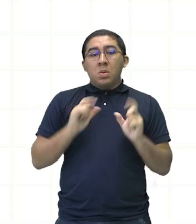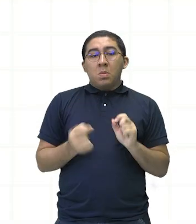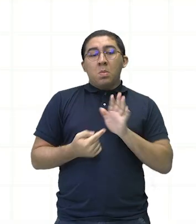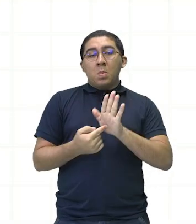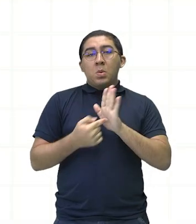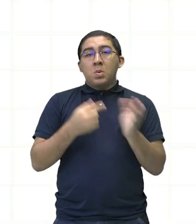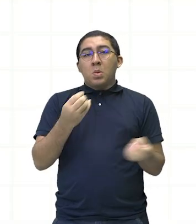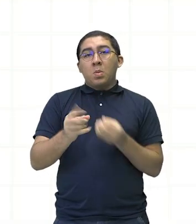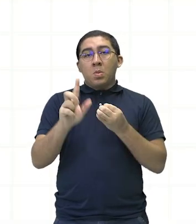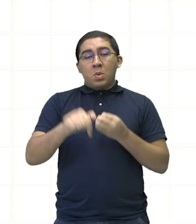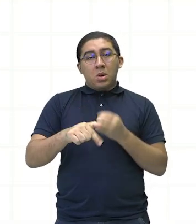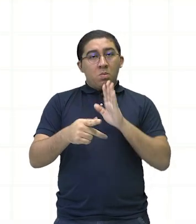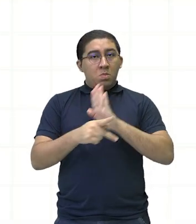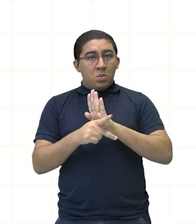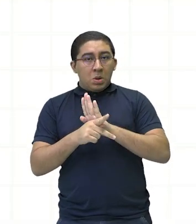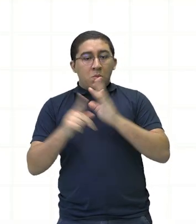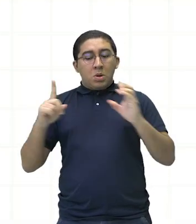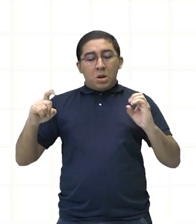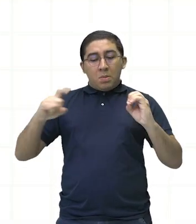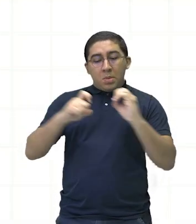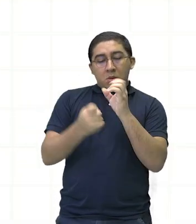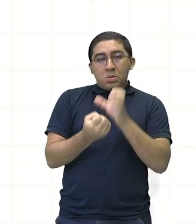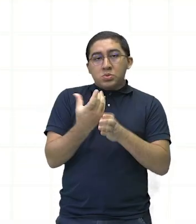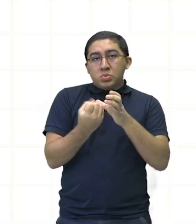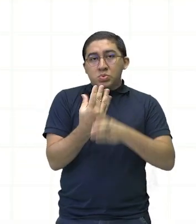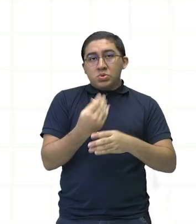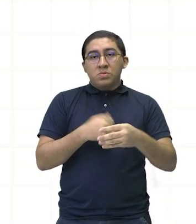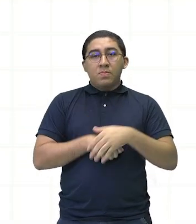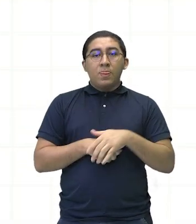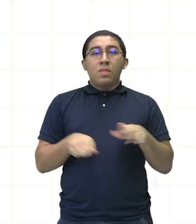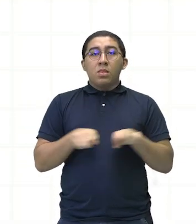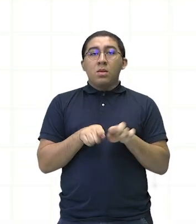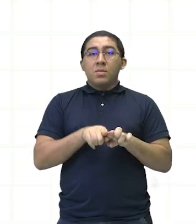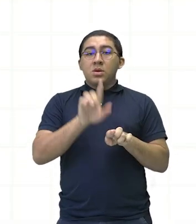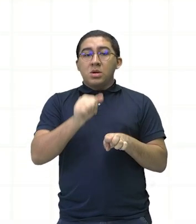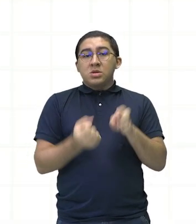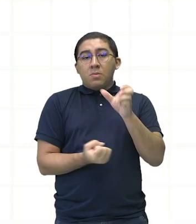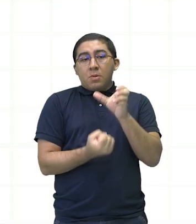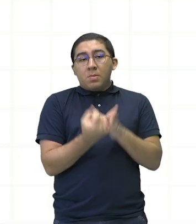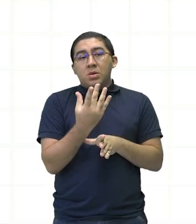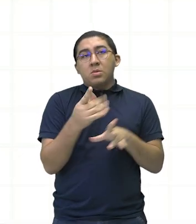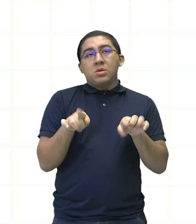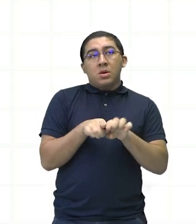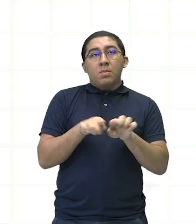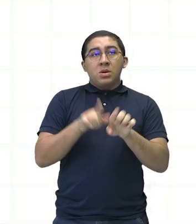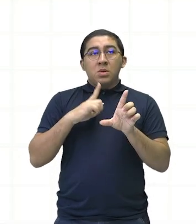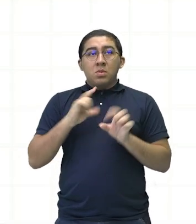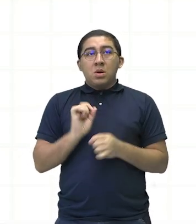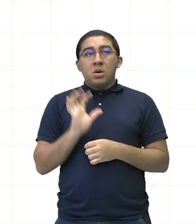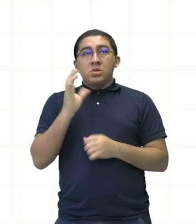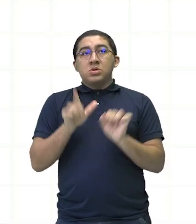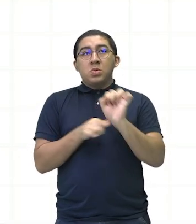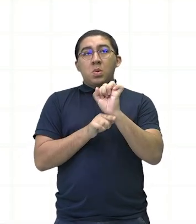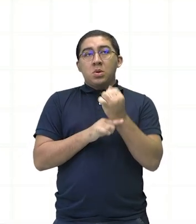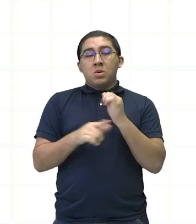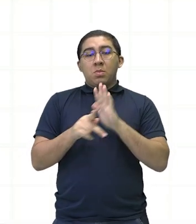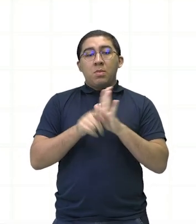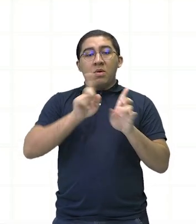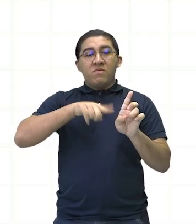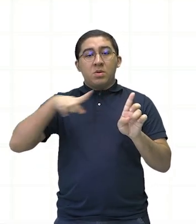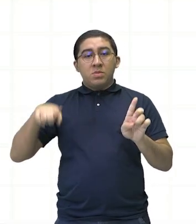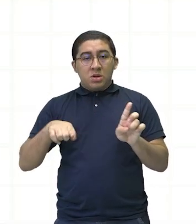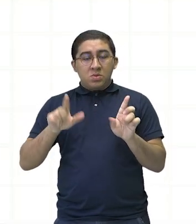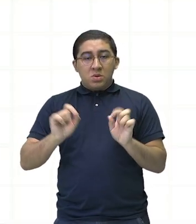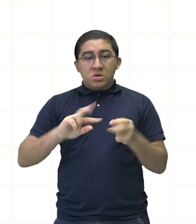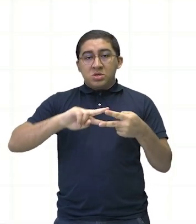dos gametas. E durante essa formação dos gametas, vão acontecer eventos que vão garantir a